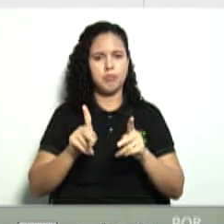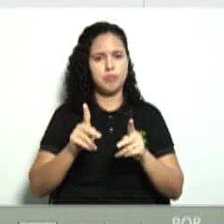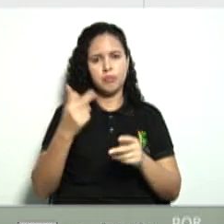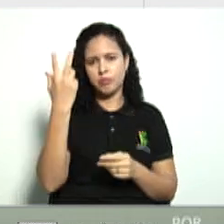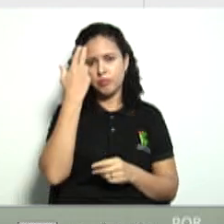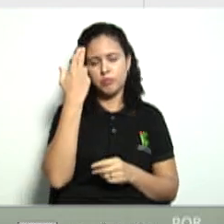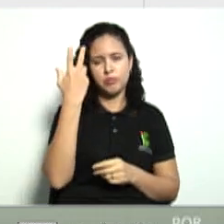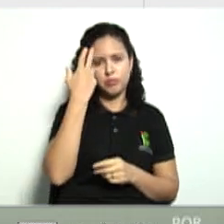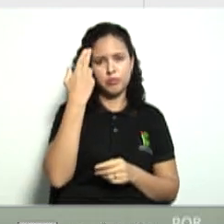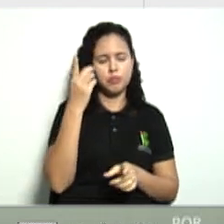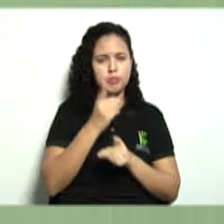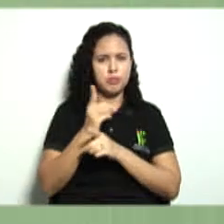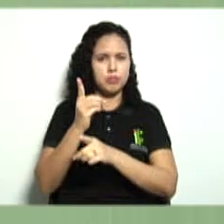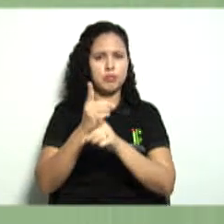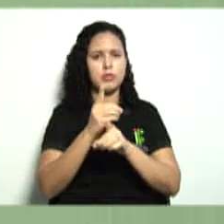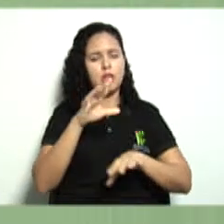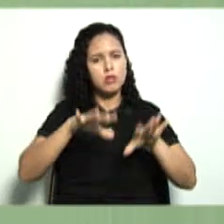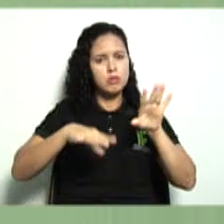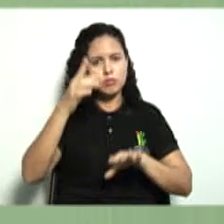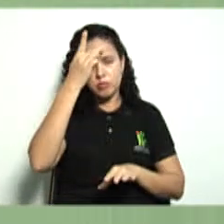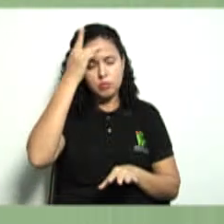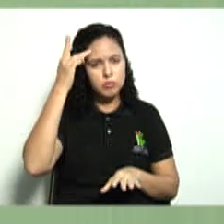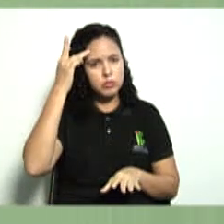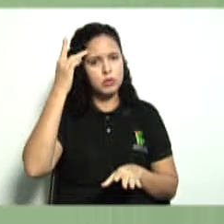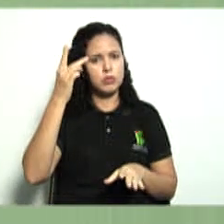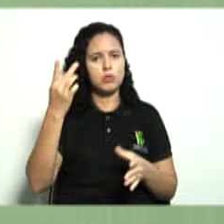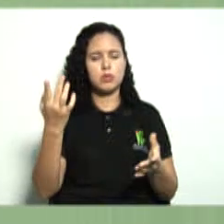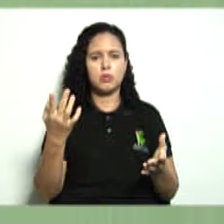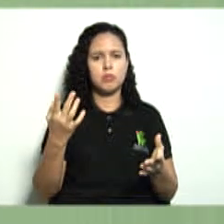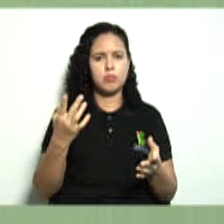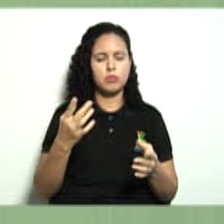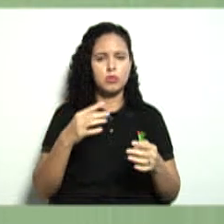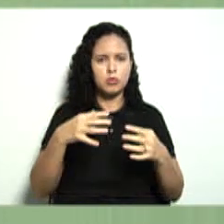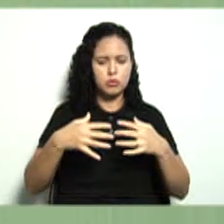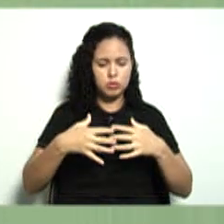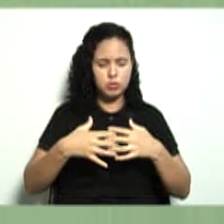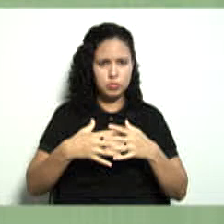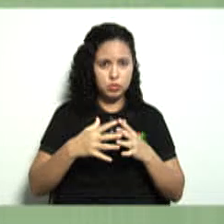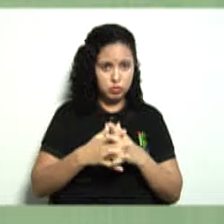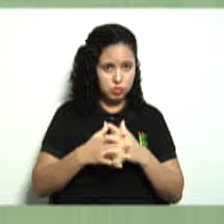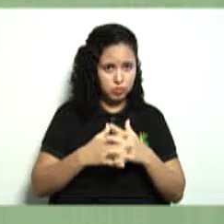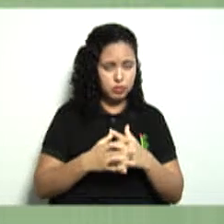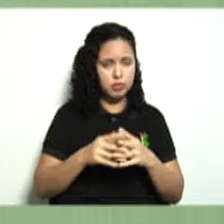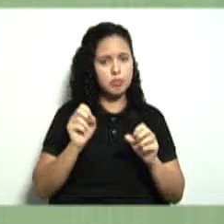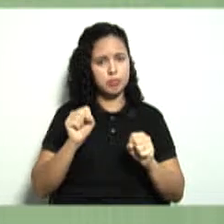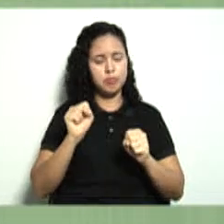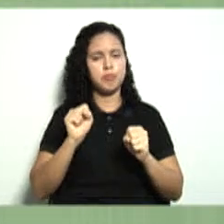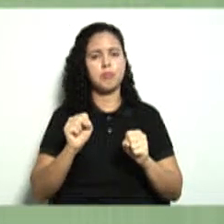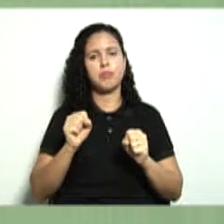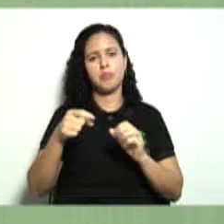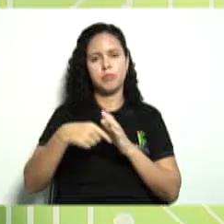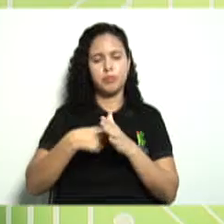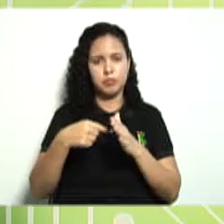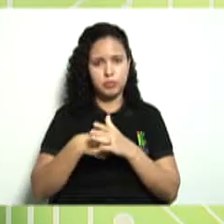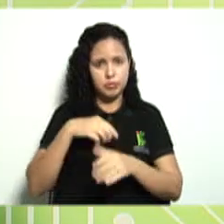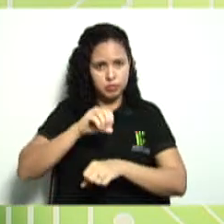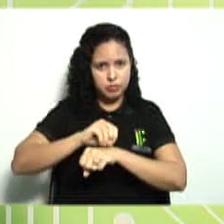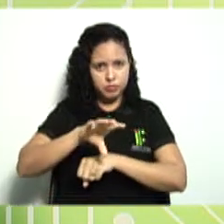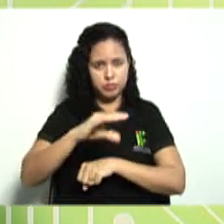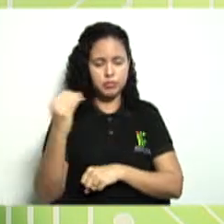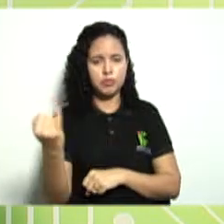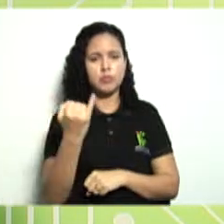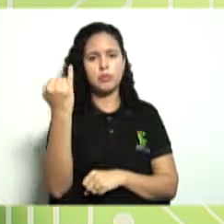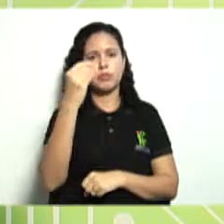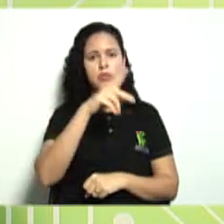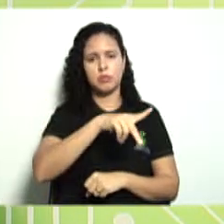e tem gente que fica preso nessas armadilhas aí, tá bom, gente? Ok? Então, deu para esclarecer a dica aí muito importante